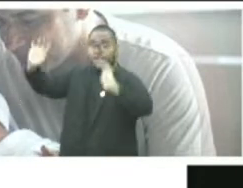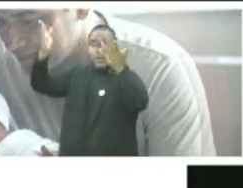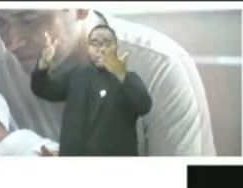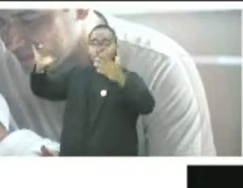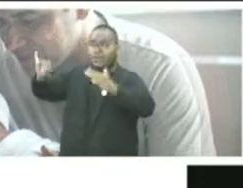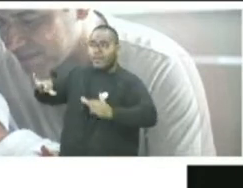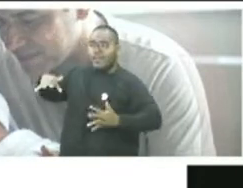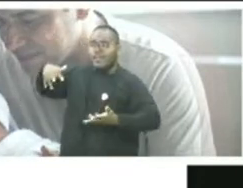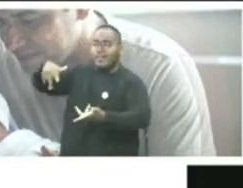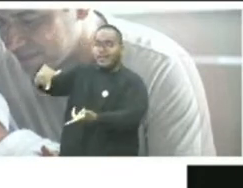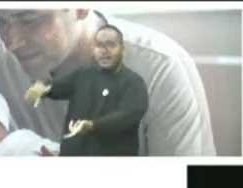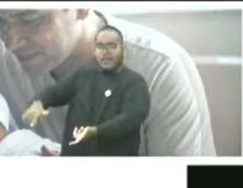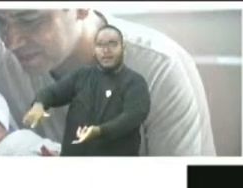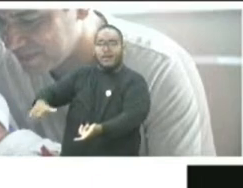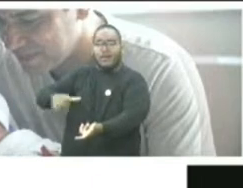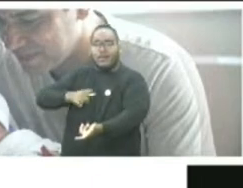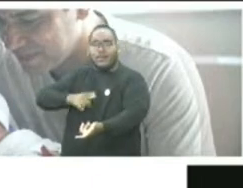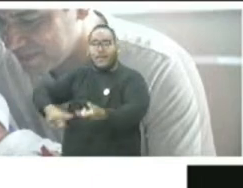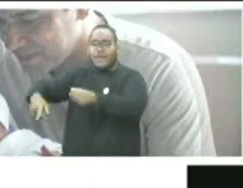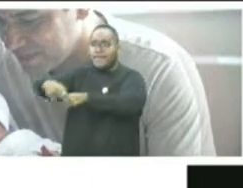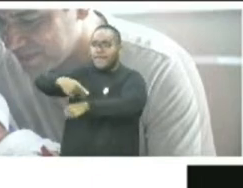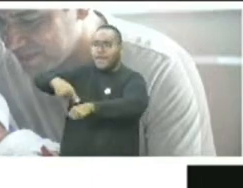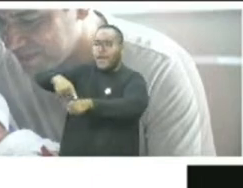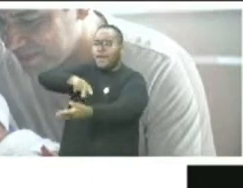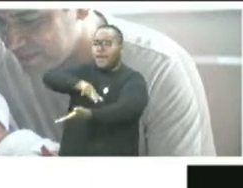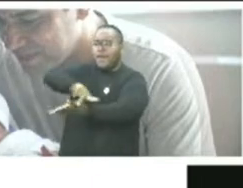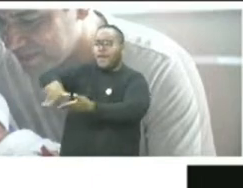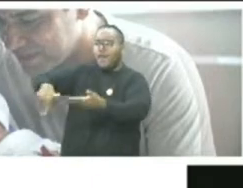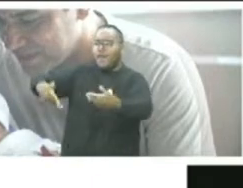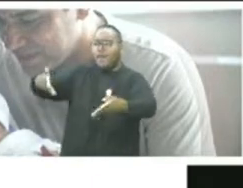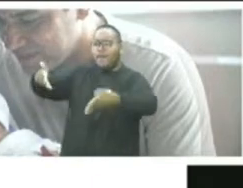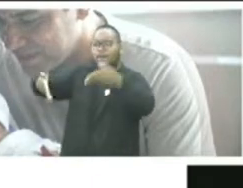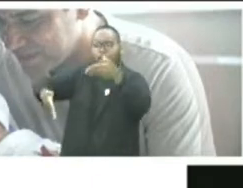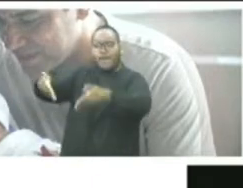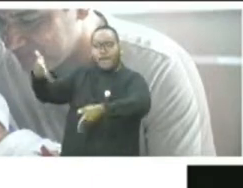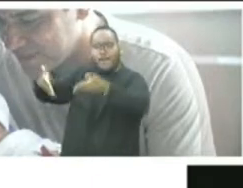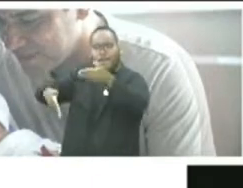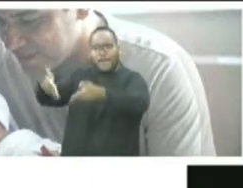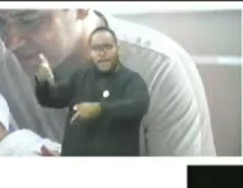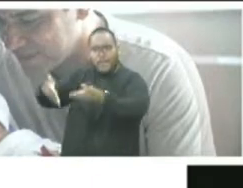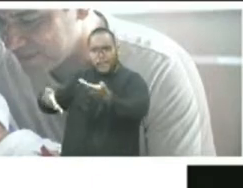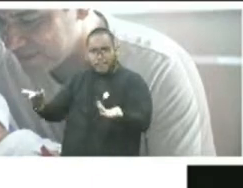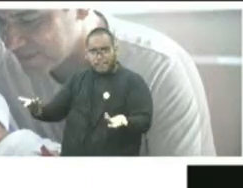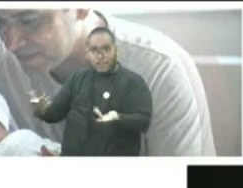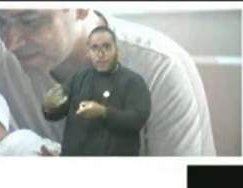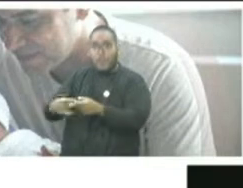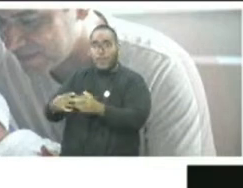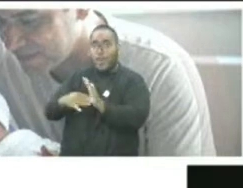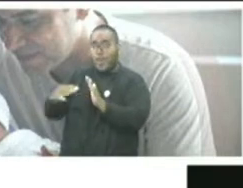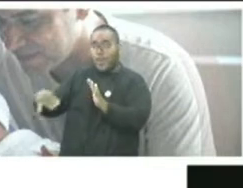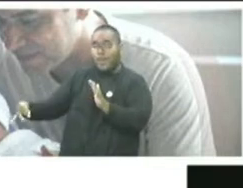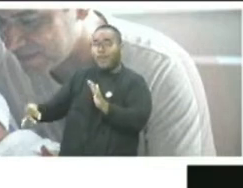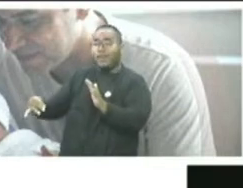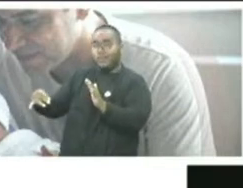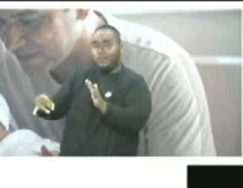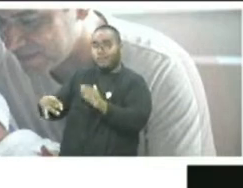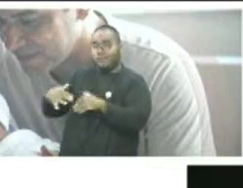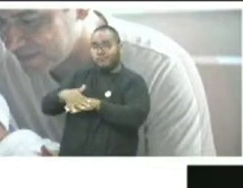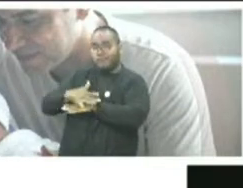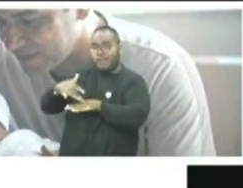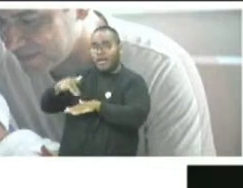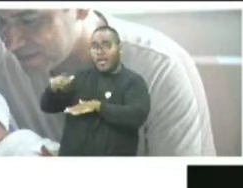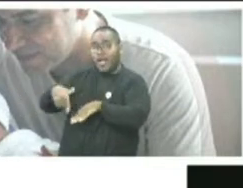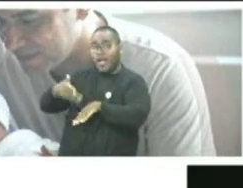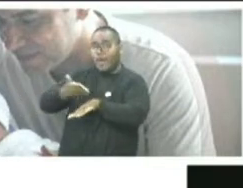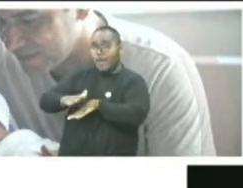tantos países? Porque o método canguru é uma prática recomendada globalmente